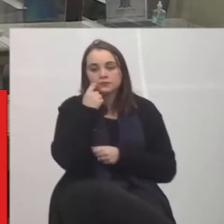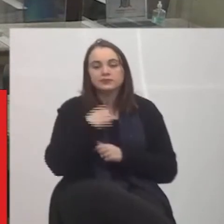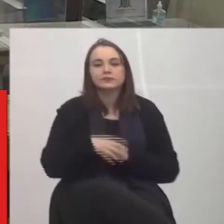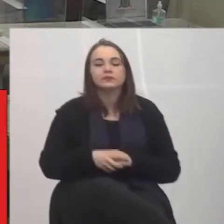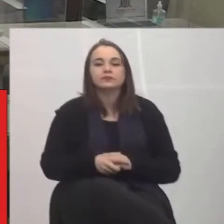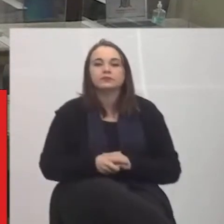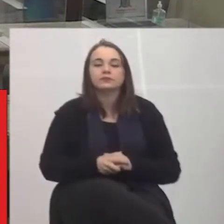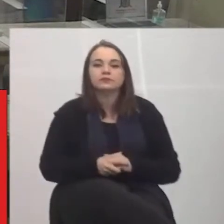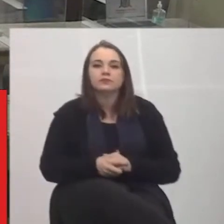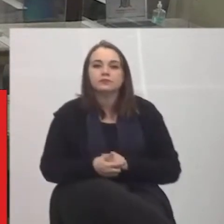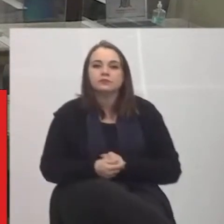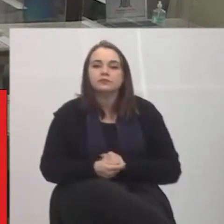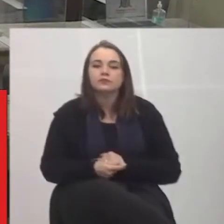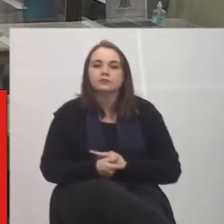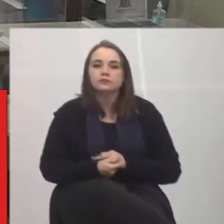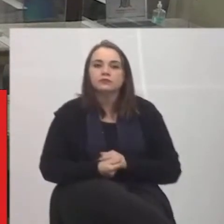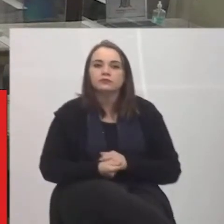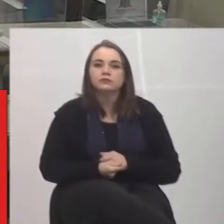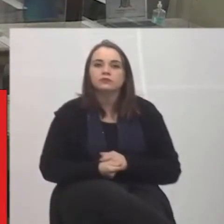Então,